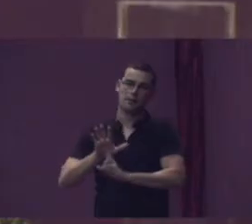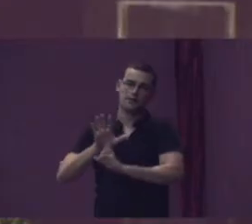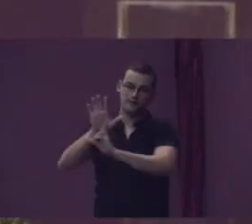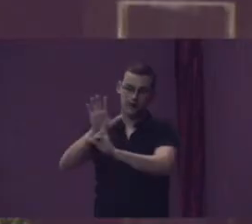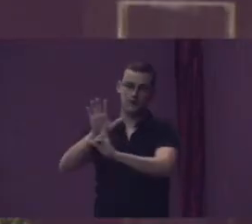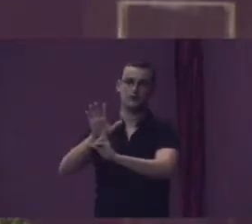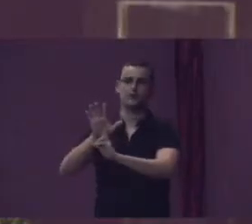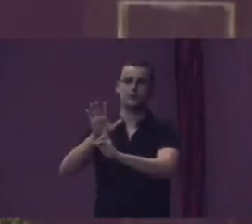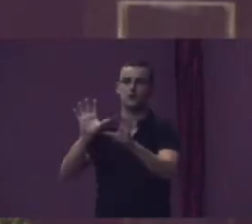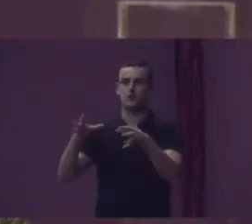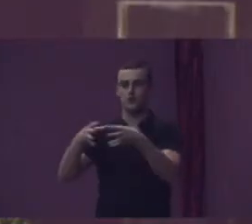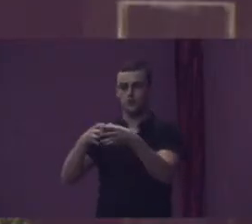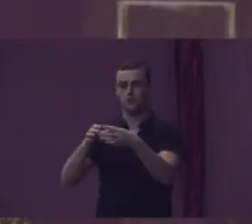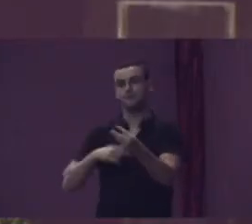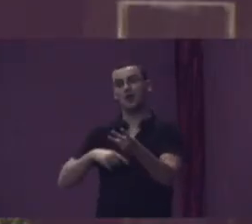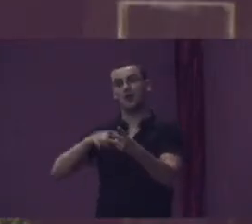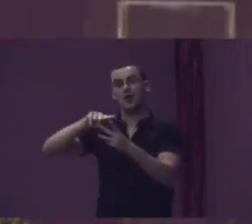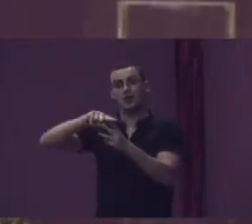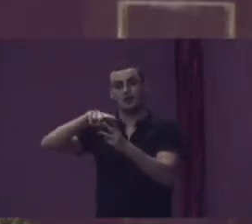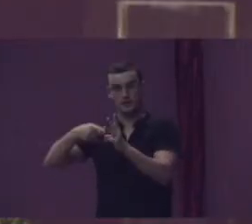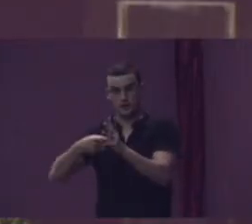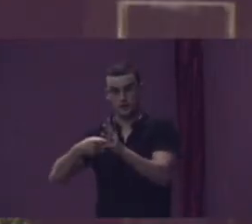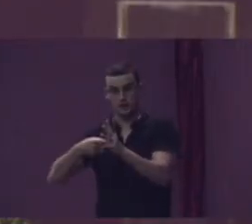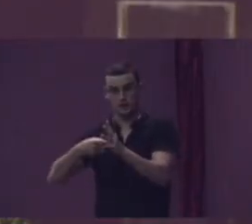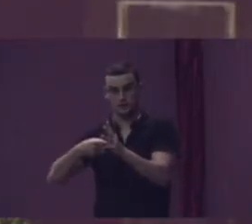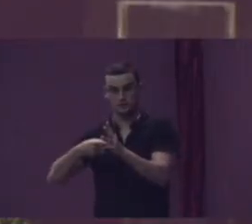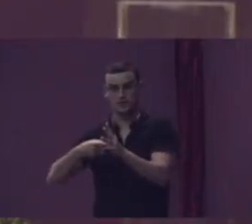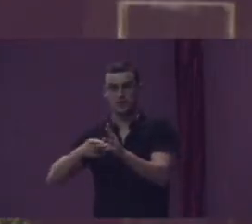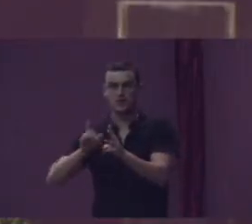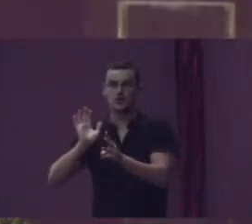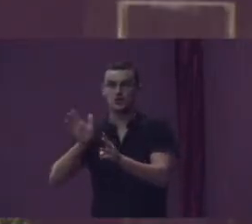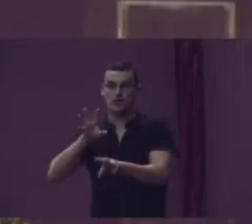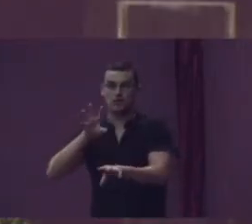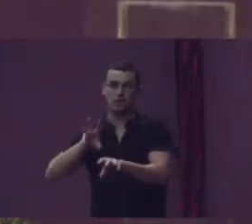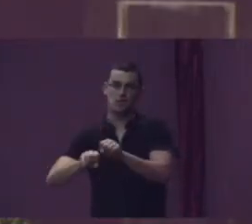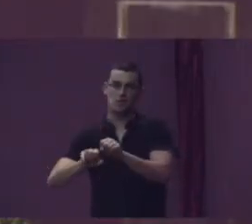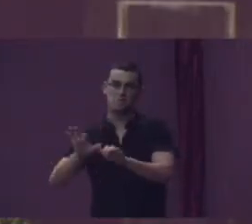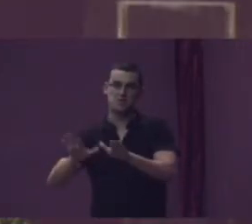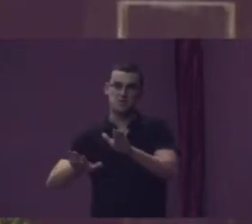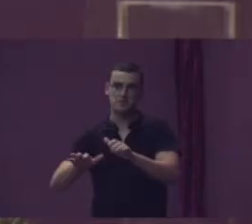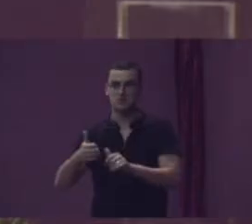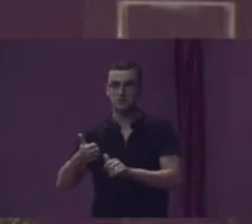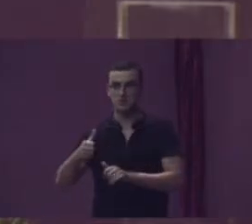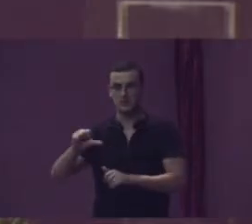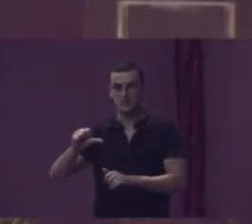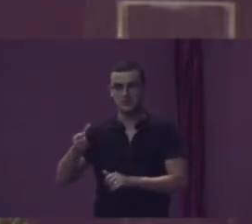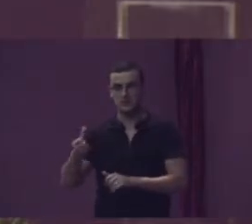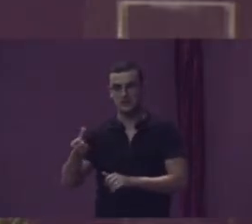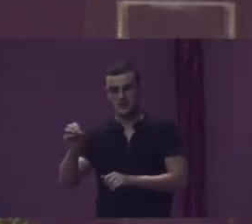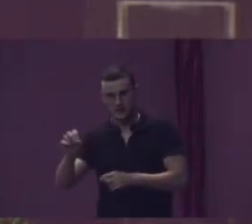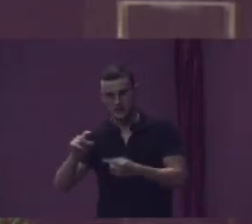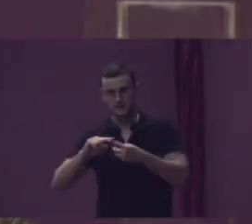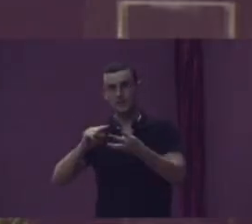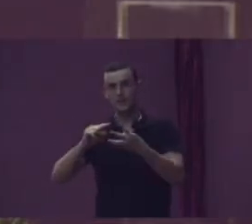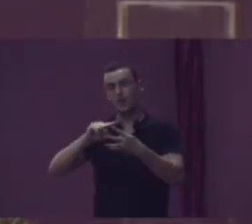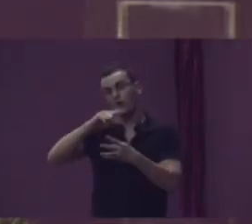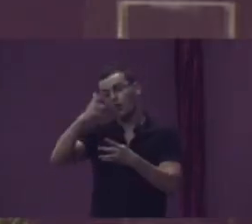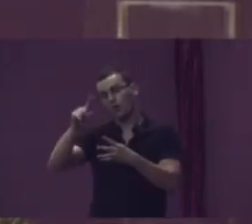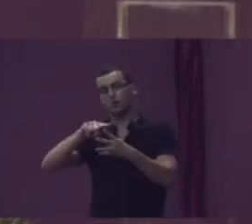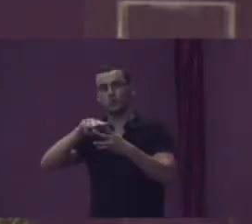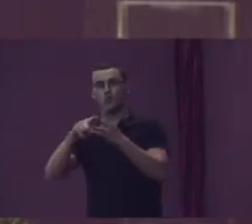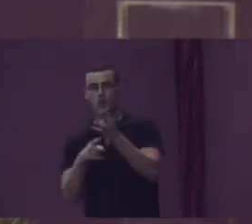disse. 3 deles tinham concluído seus estudos na década de 1960, 4 na década de 80 e 1 se graduou